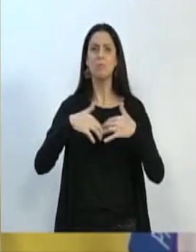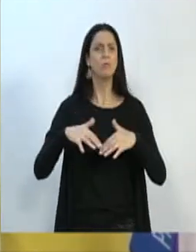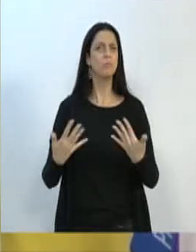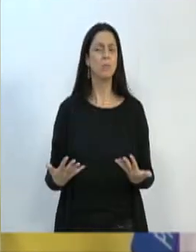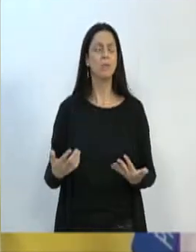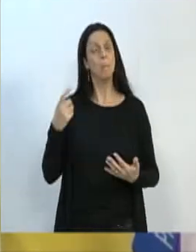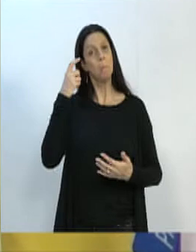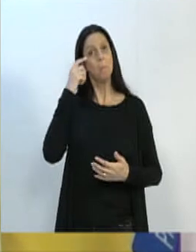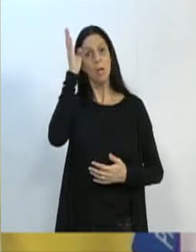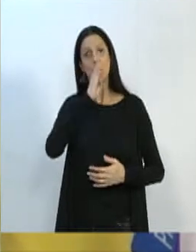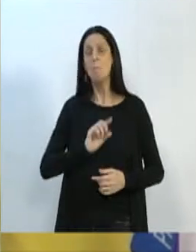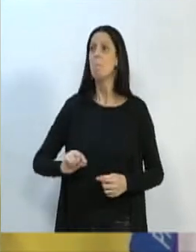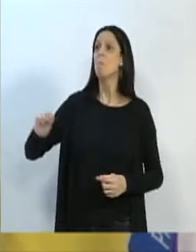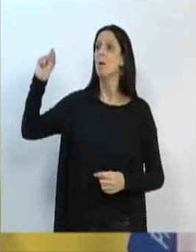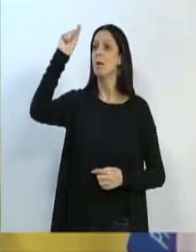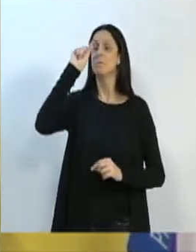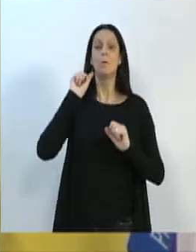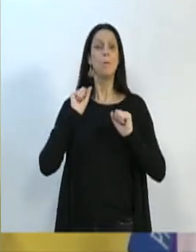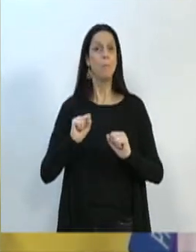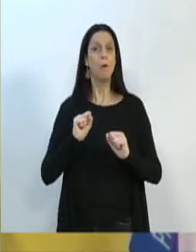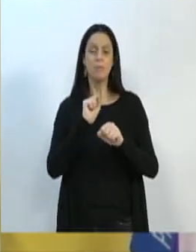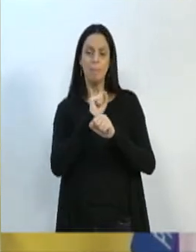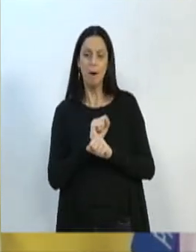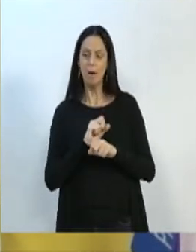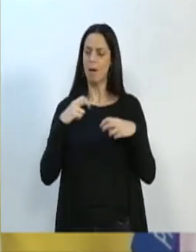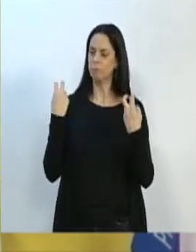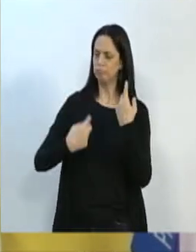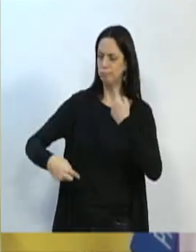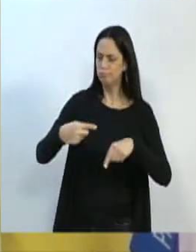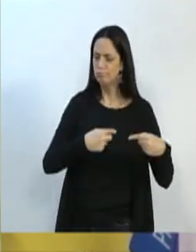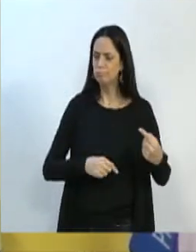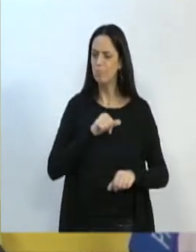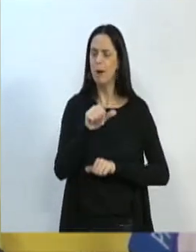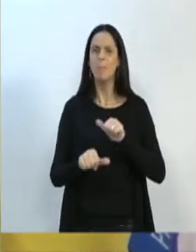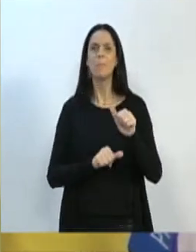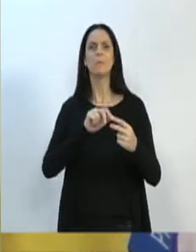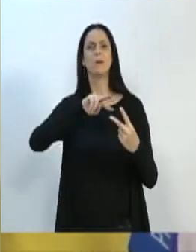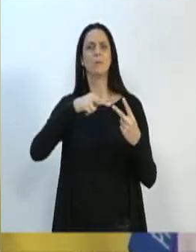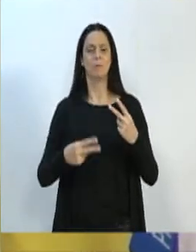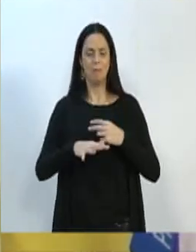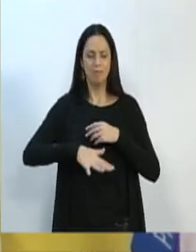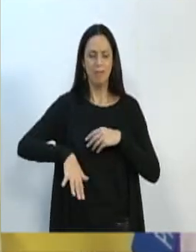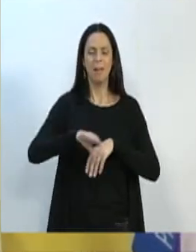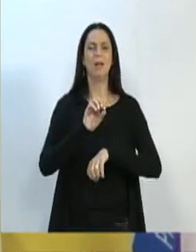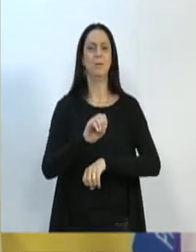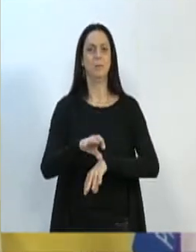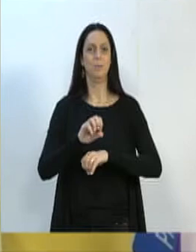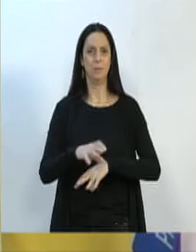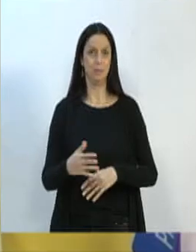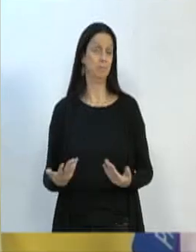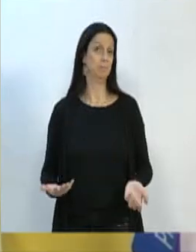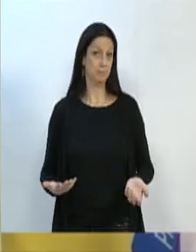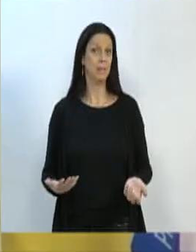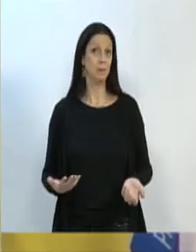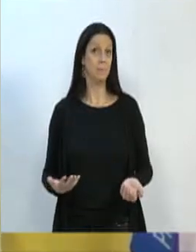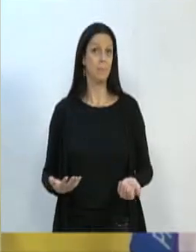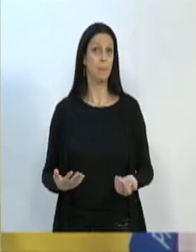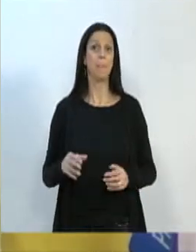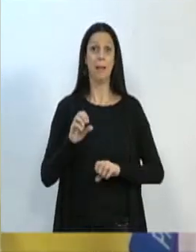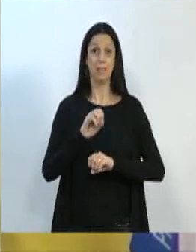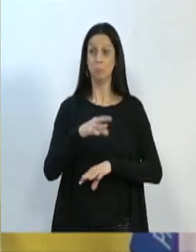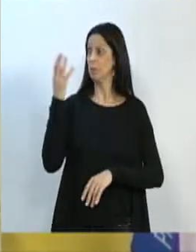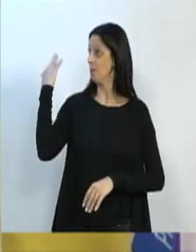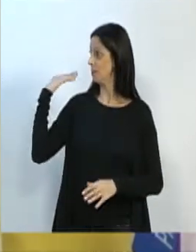Brasil todo discutir pode começar por Blumenau uma mudança de paradigma na questão da a educação é igual desde o